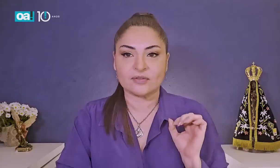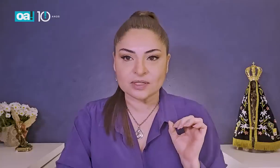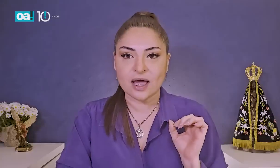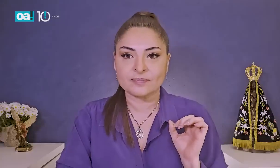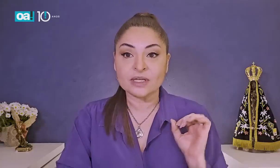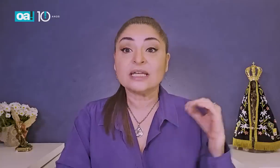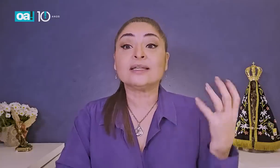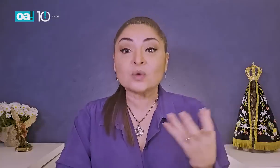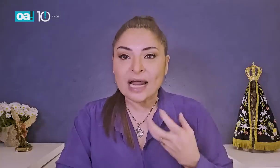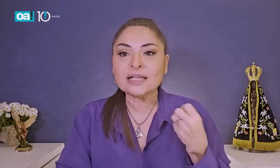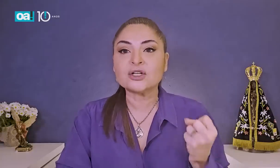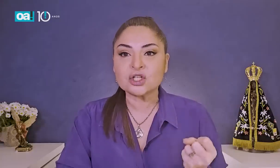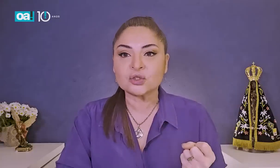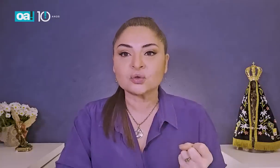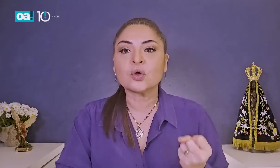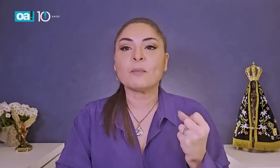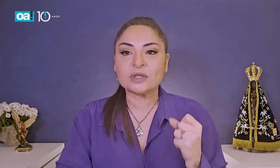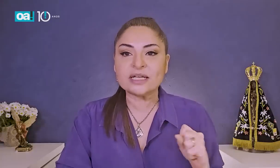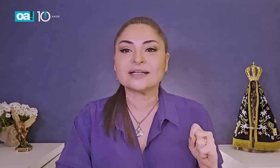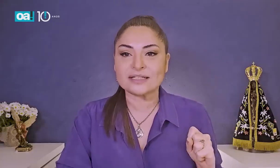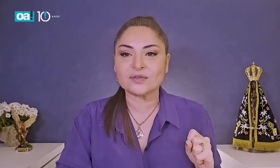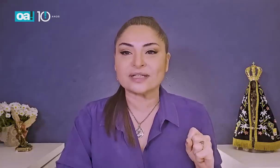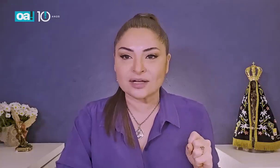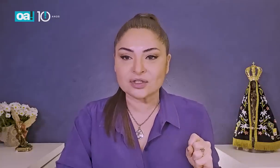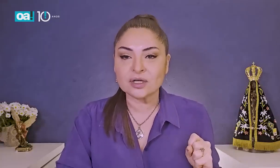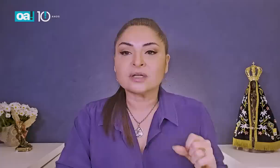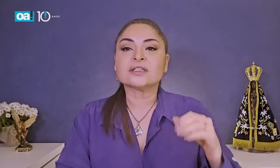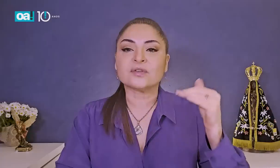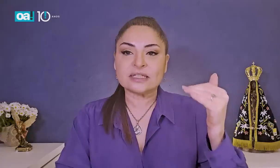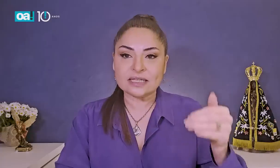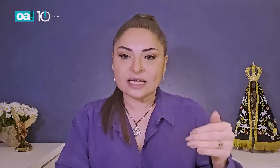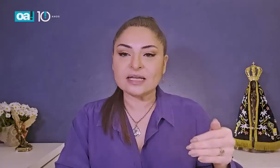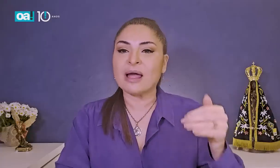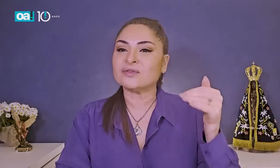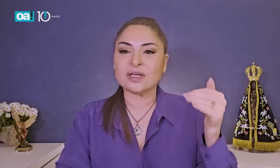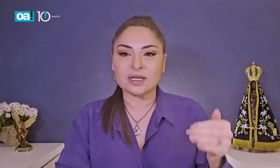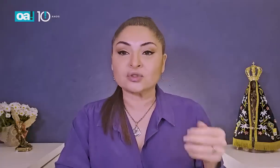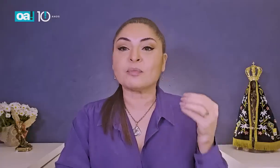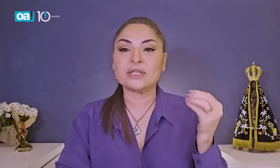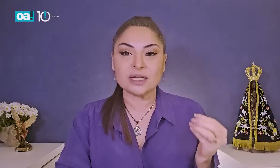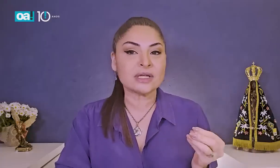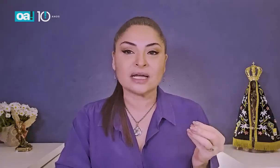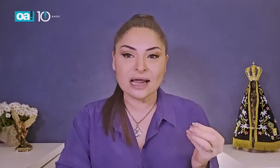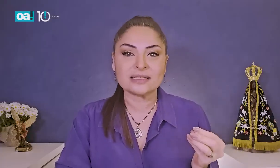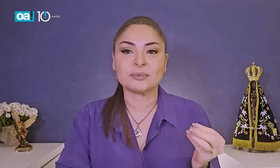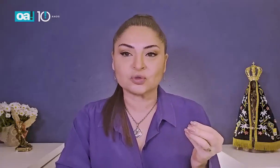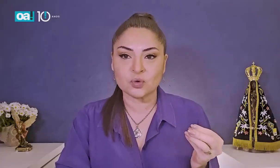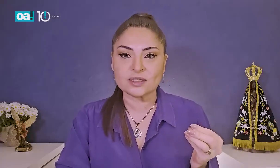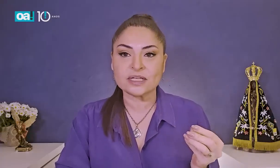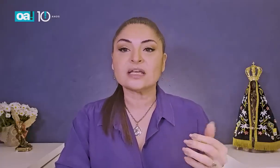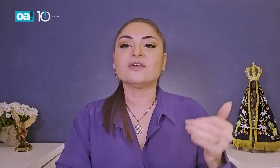para engravidar. Então, nada disso poderia ser verdade. Se você tem aí mais fake news que poderiam enganar